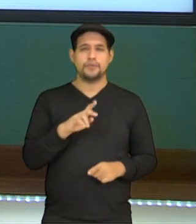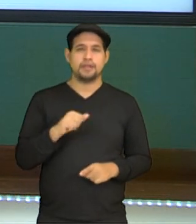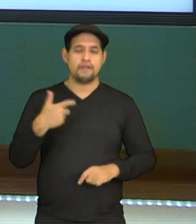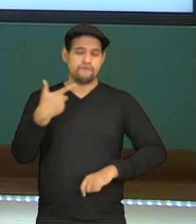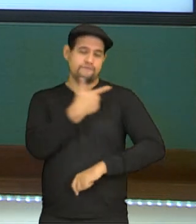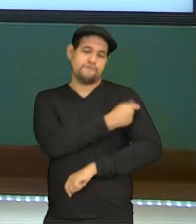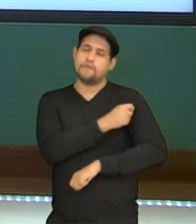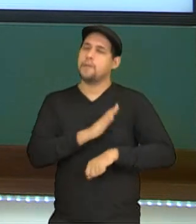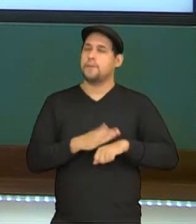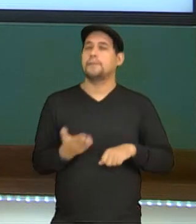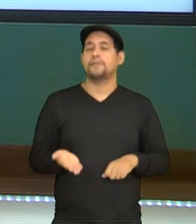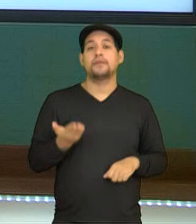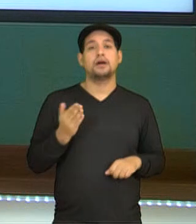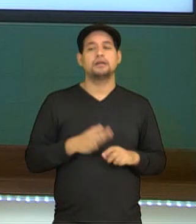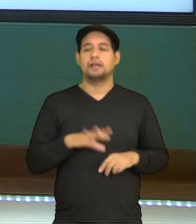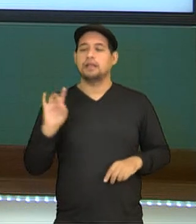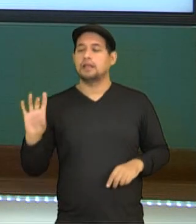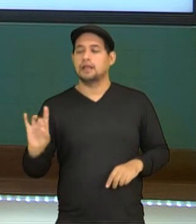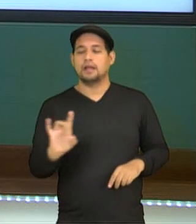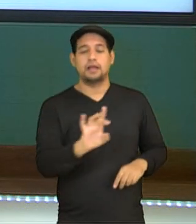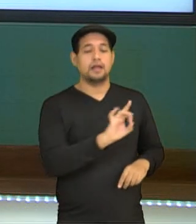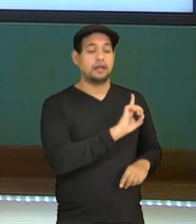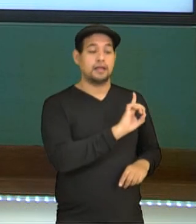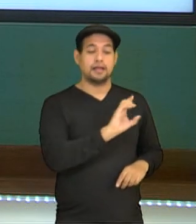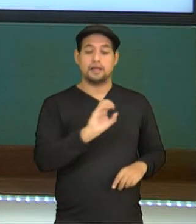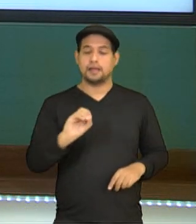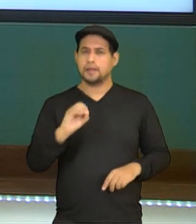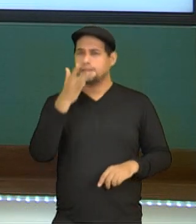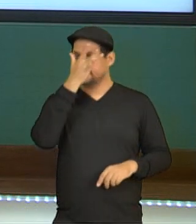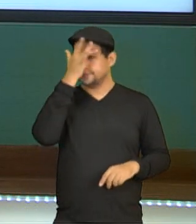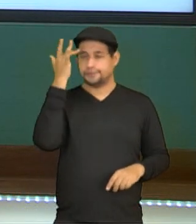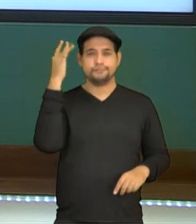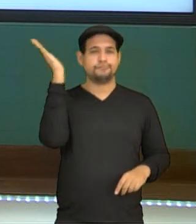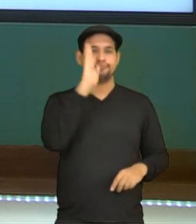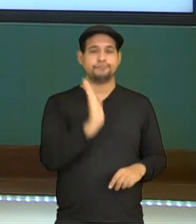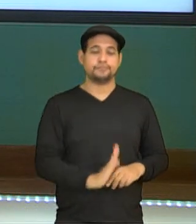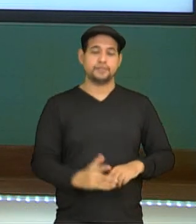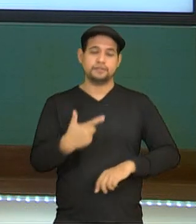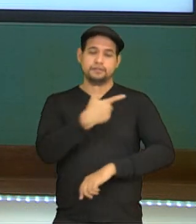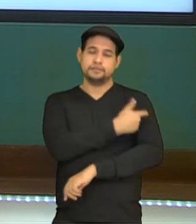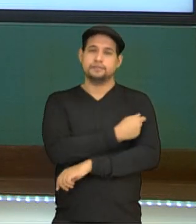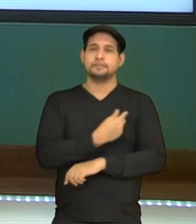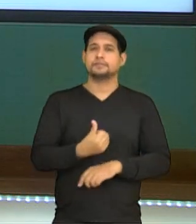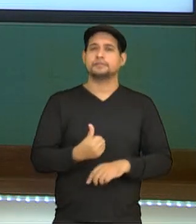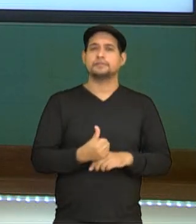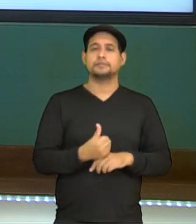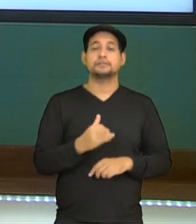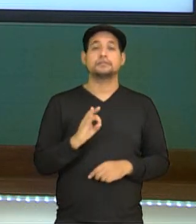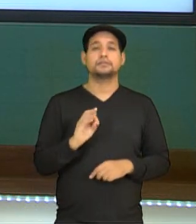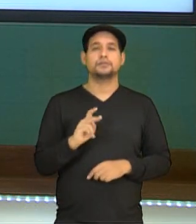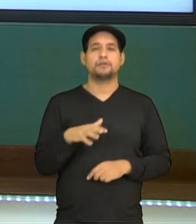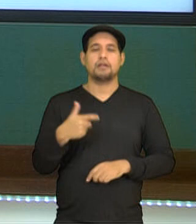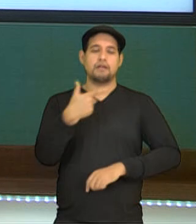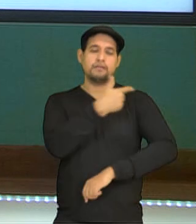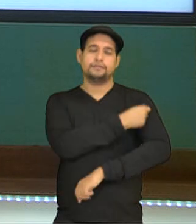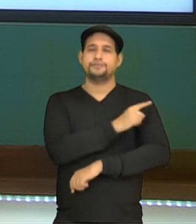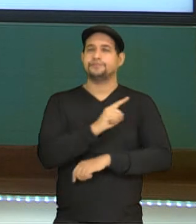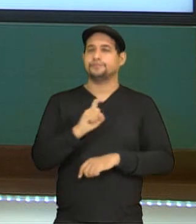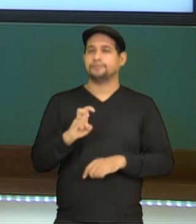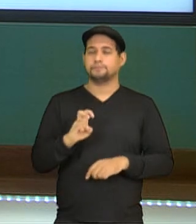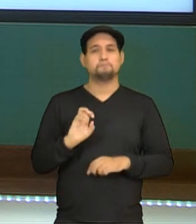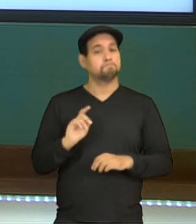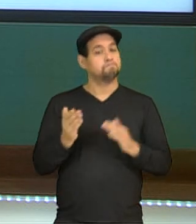que o Brasil, né? Então, para cada 100 pessoas, o Brasil, né, vacinou 6 e a Turquia vacinou 15, tá bom?